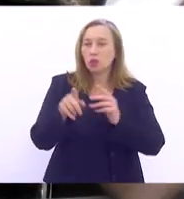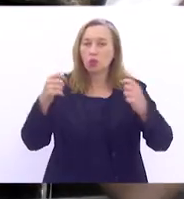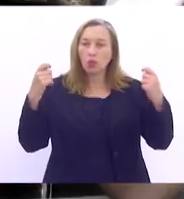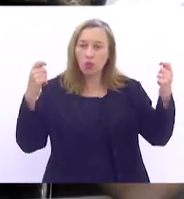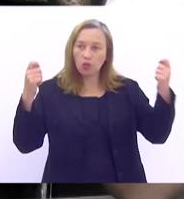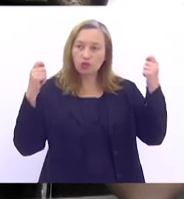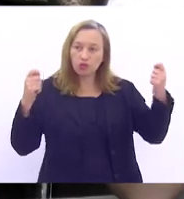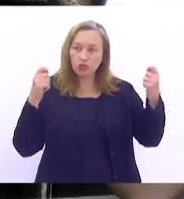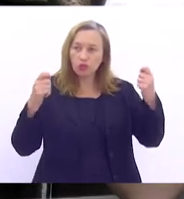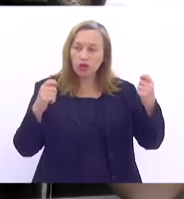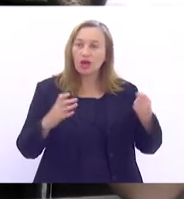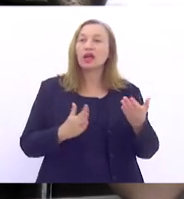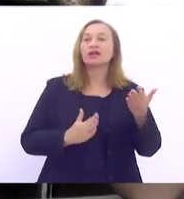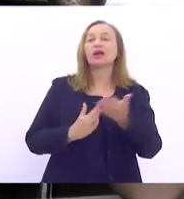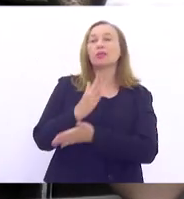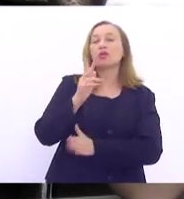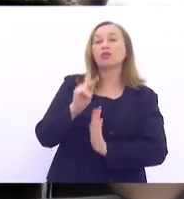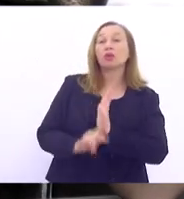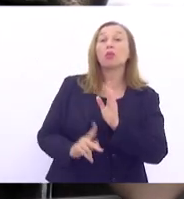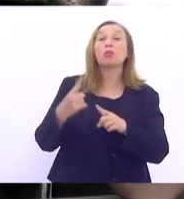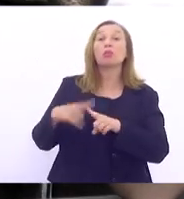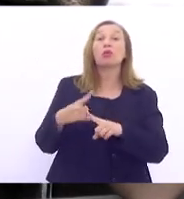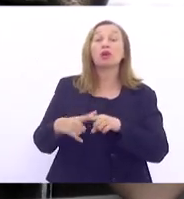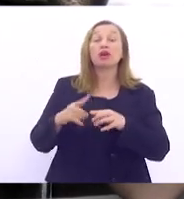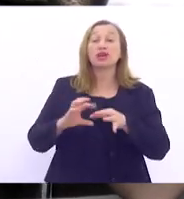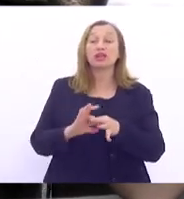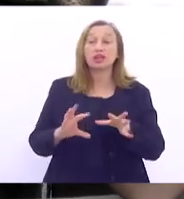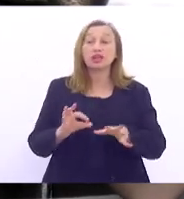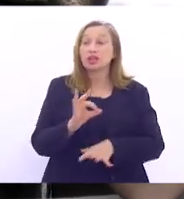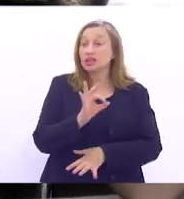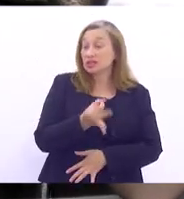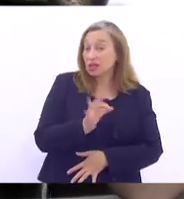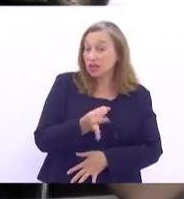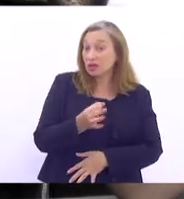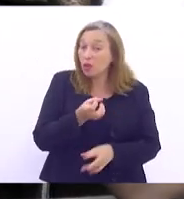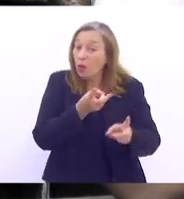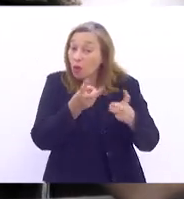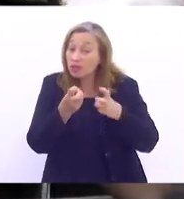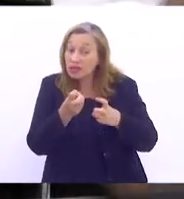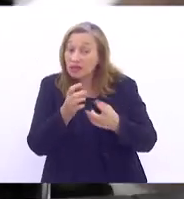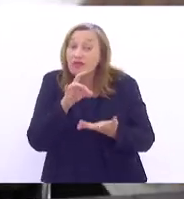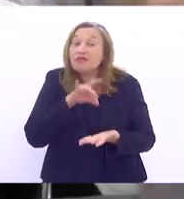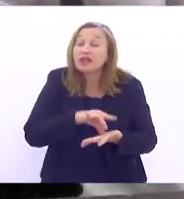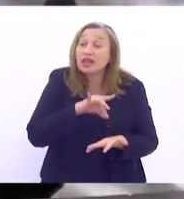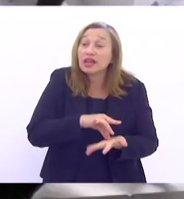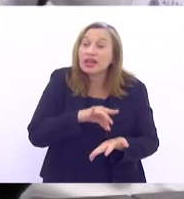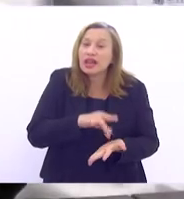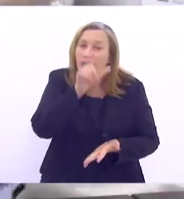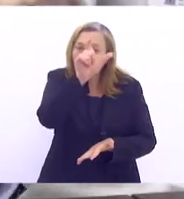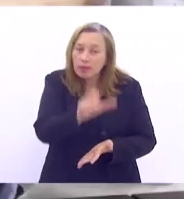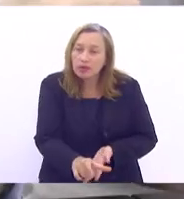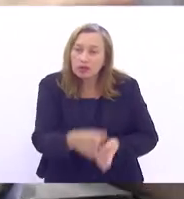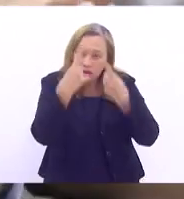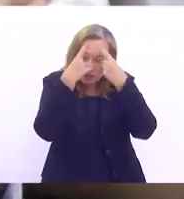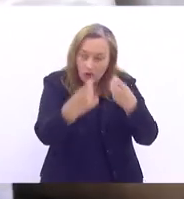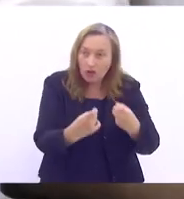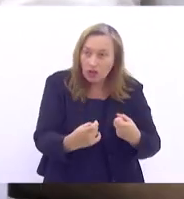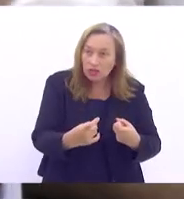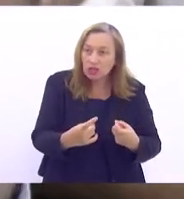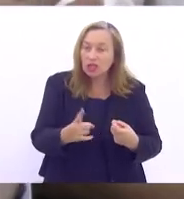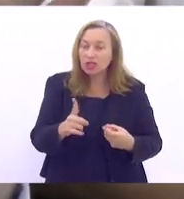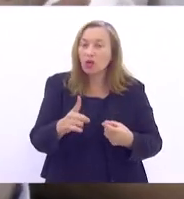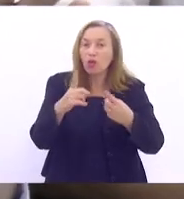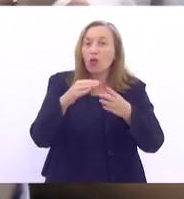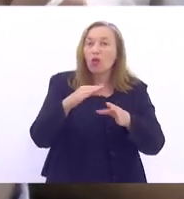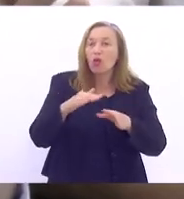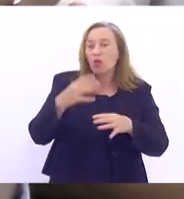são favoráveis ao projeto, porque isso permite exatamente identificar o real agressor e não penalizar a torcida como um todo.